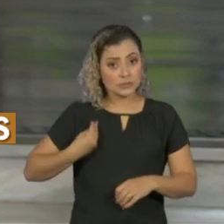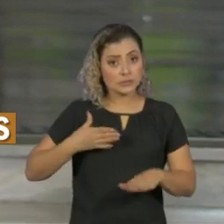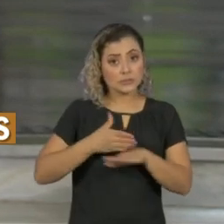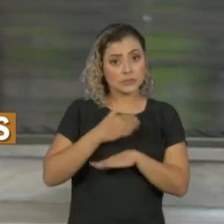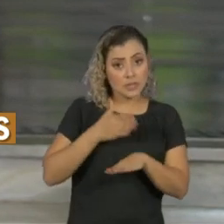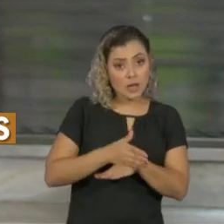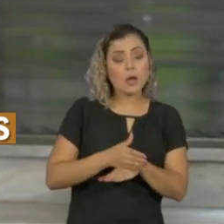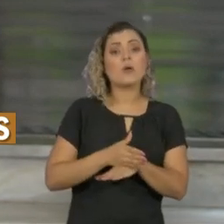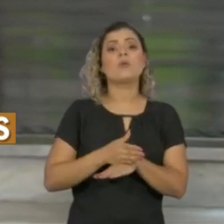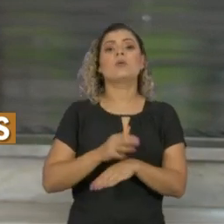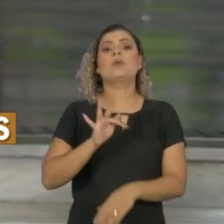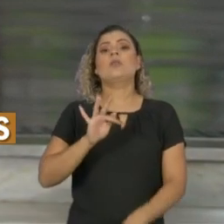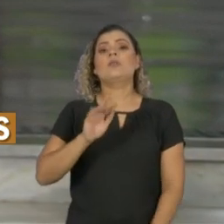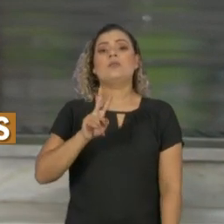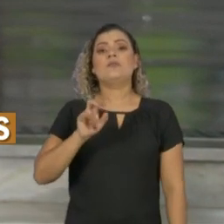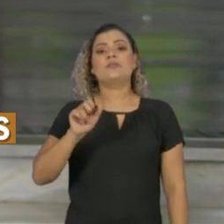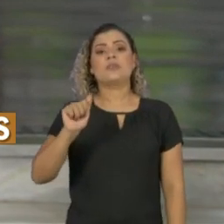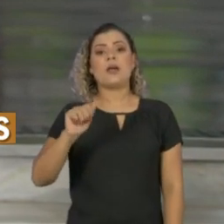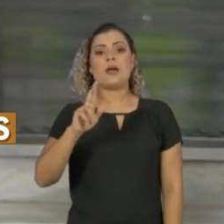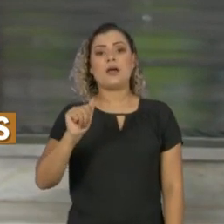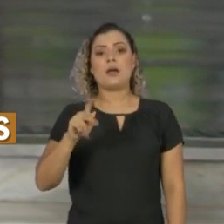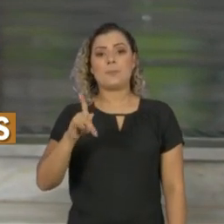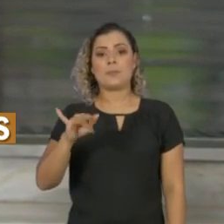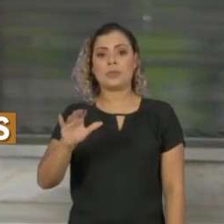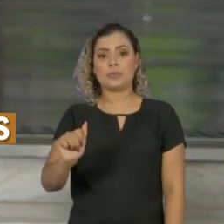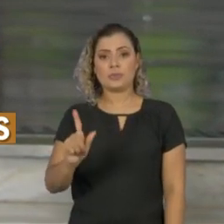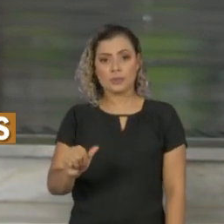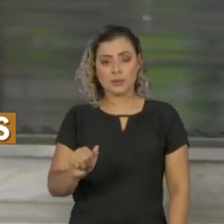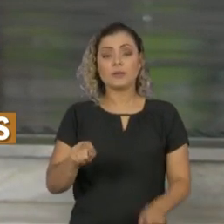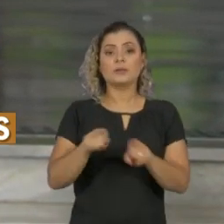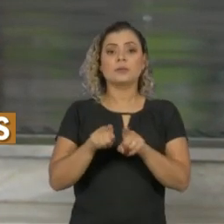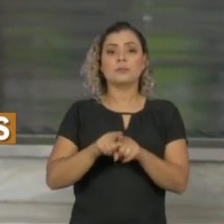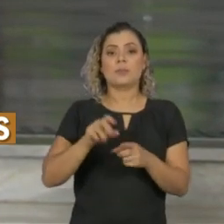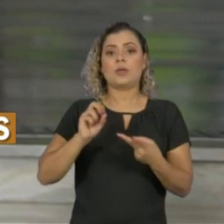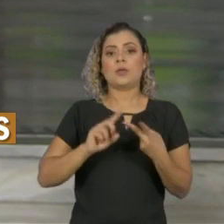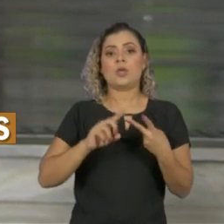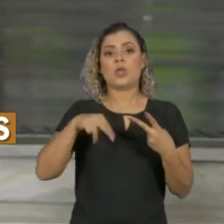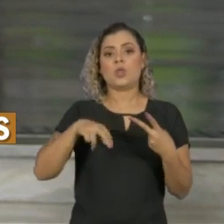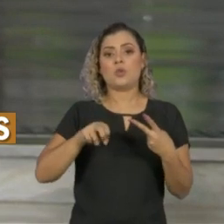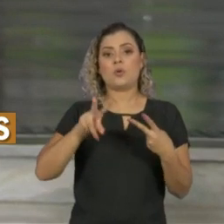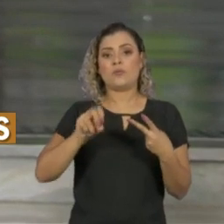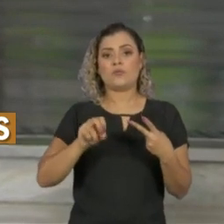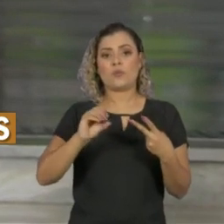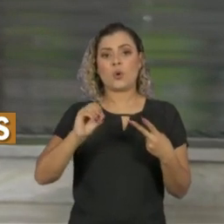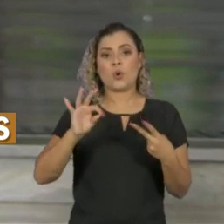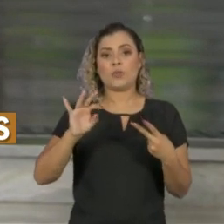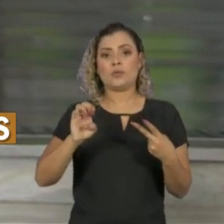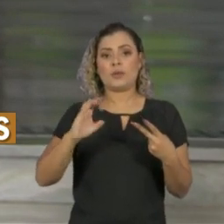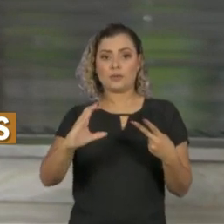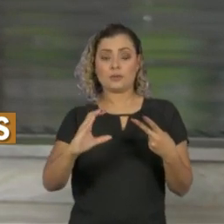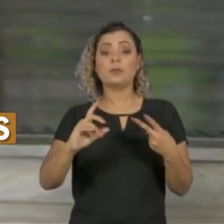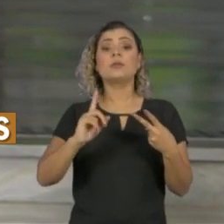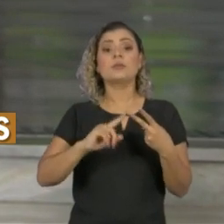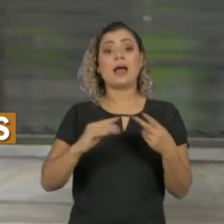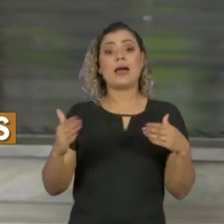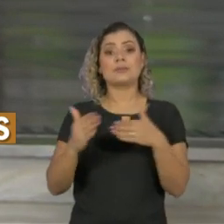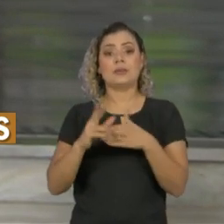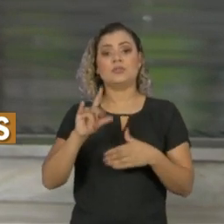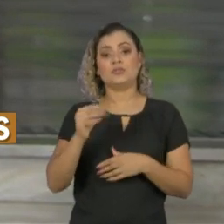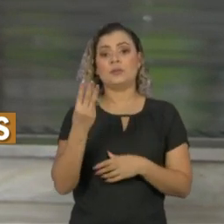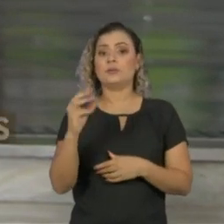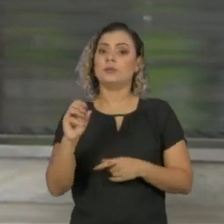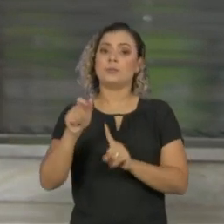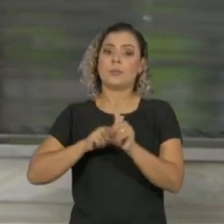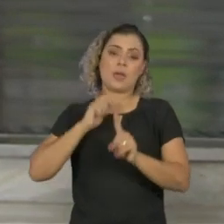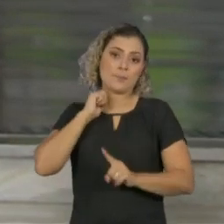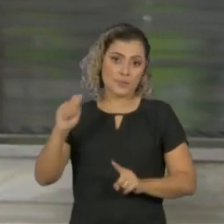qualificação do Via Rápida e do Novotec, até o dia 30 de abril. E, por último, o